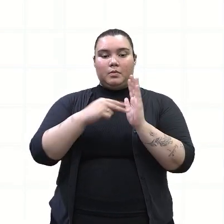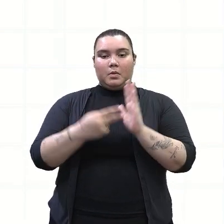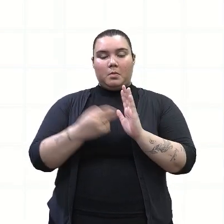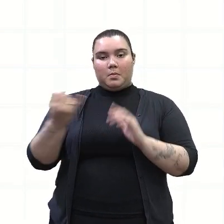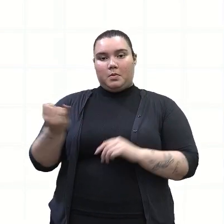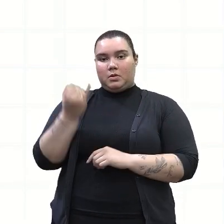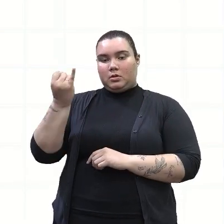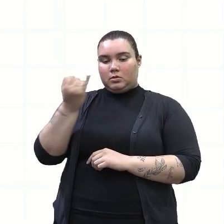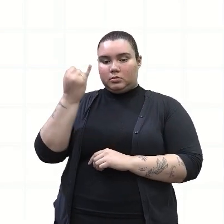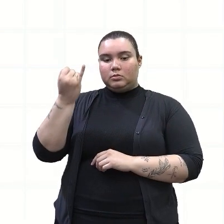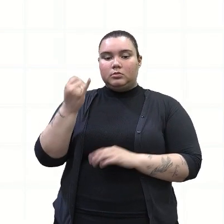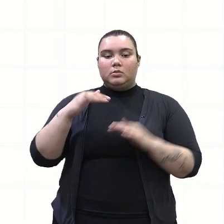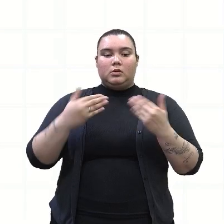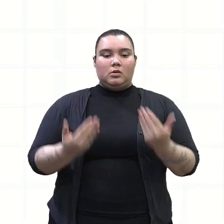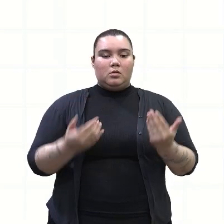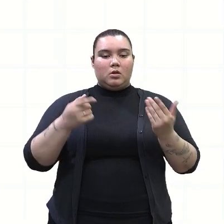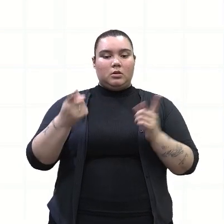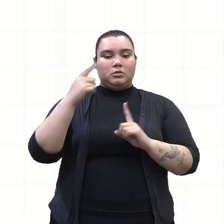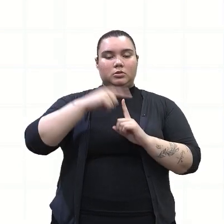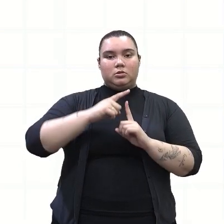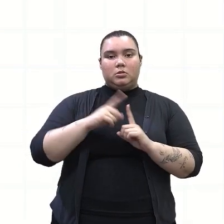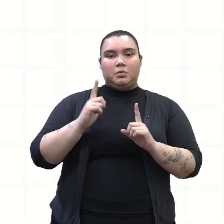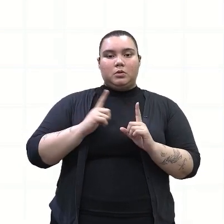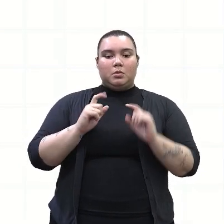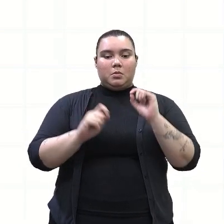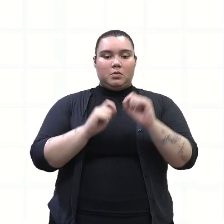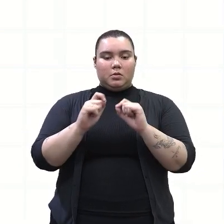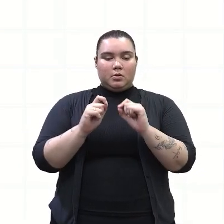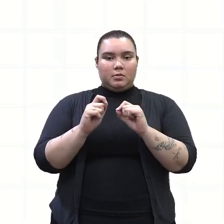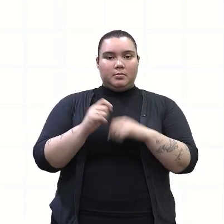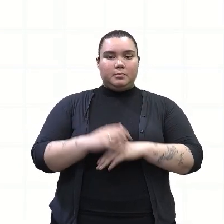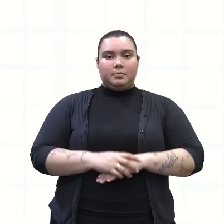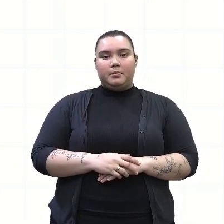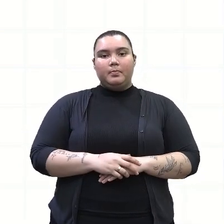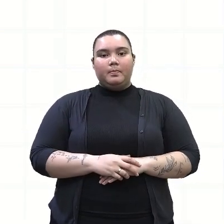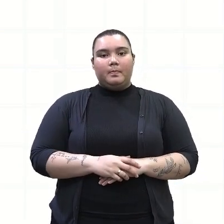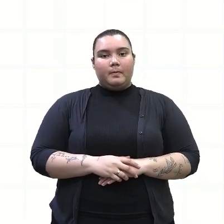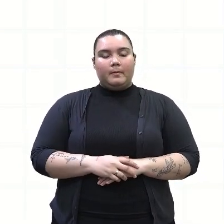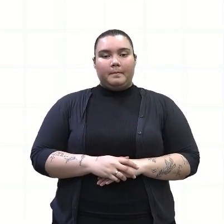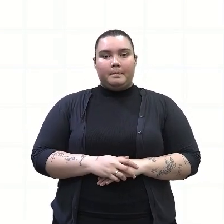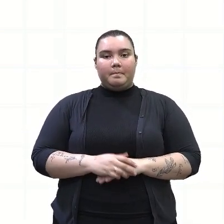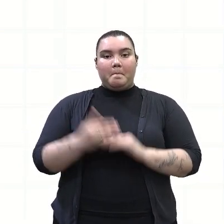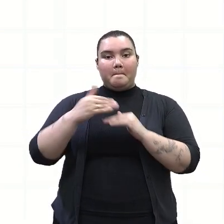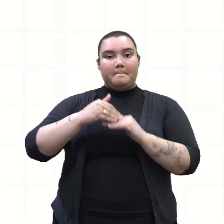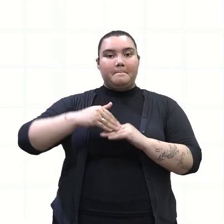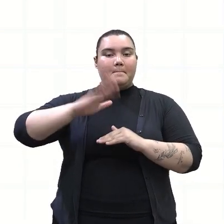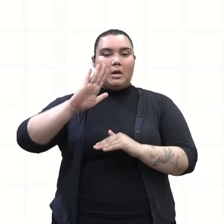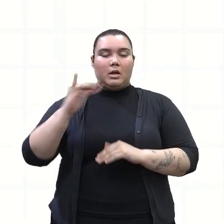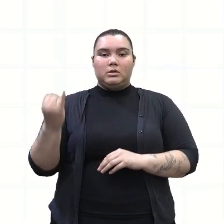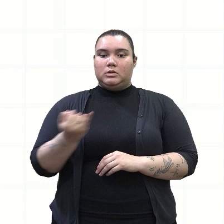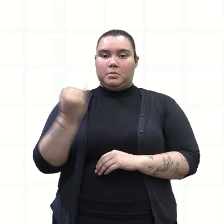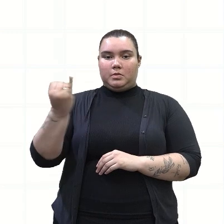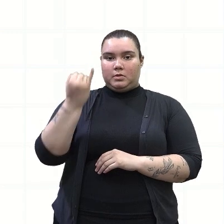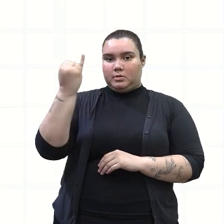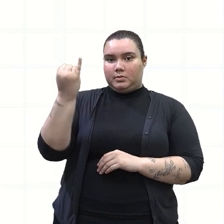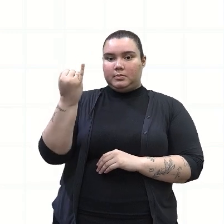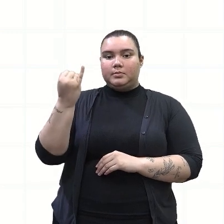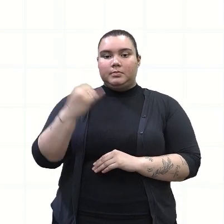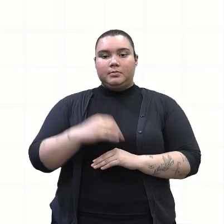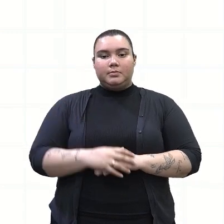importante. Então, o superlativo ficou, ó, the most important, o mais